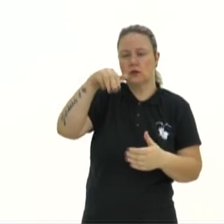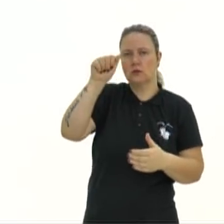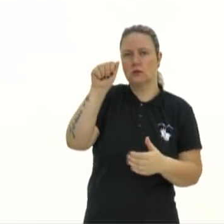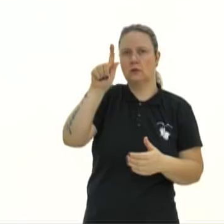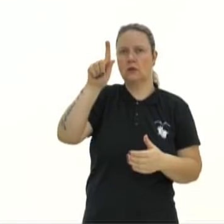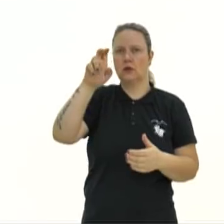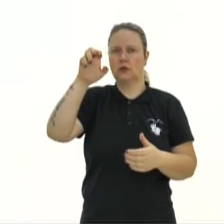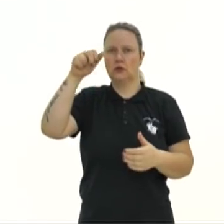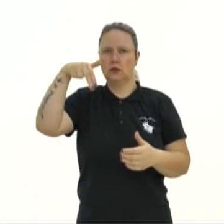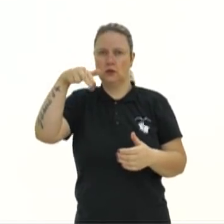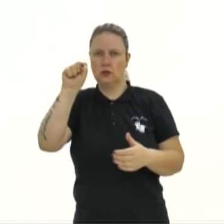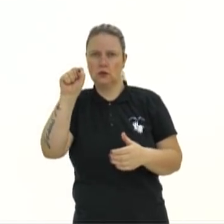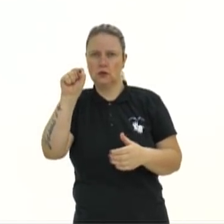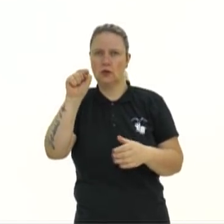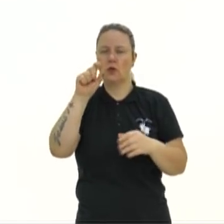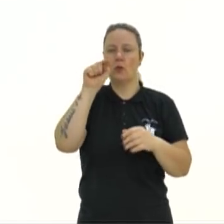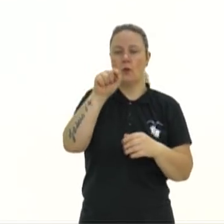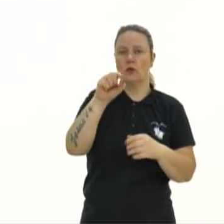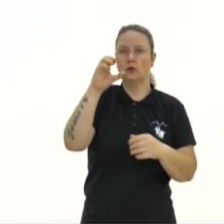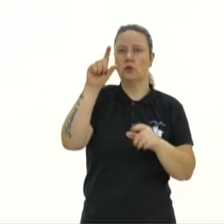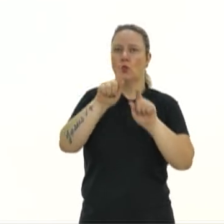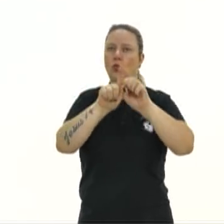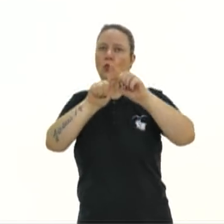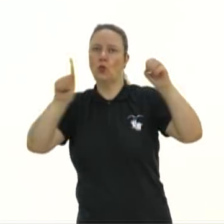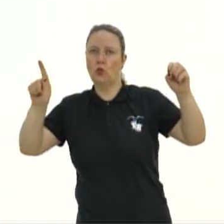imagens.google.com ou em outro buscador.